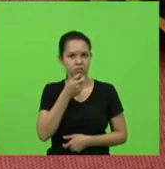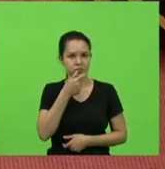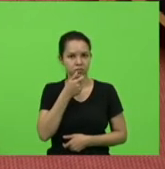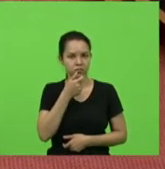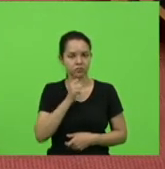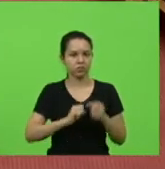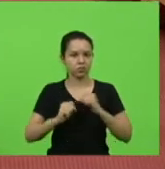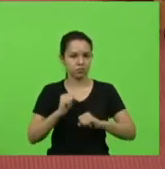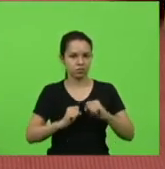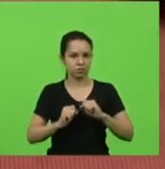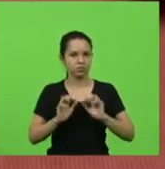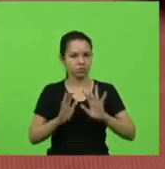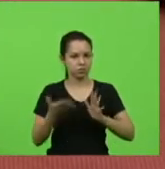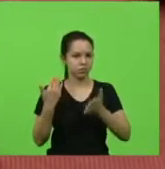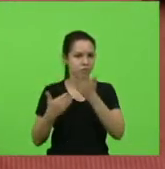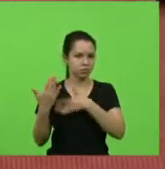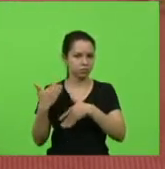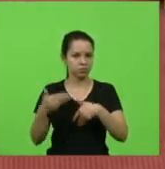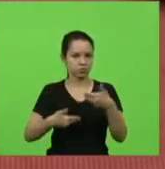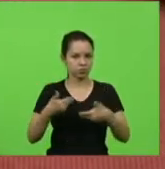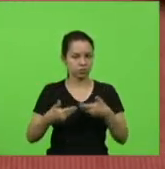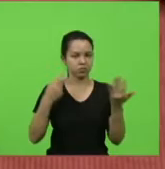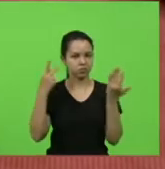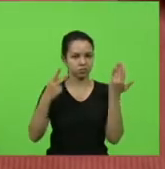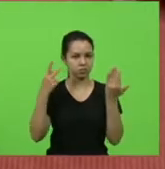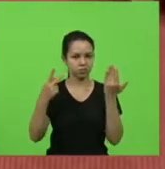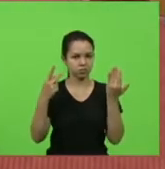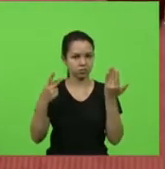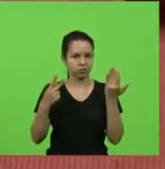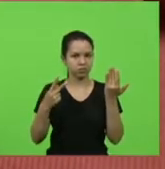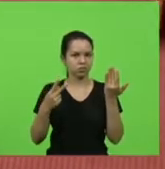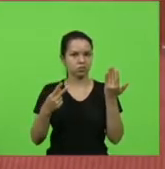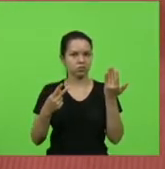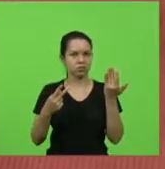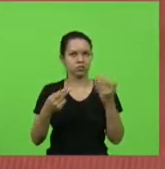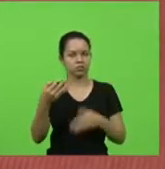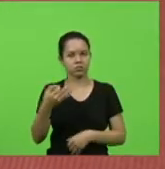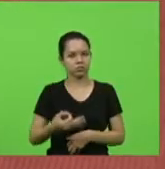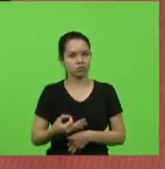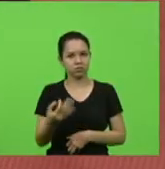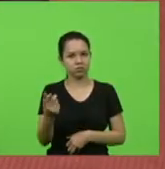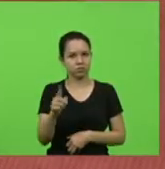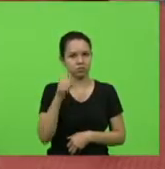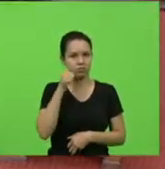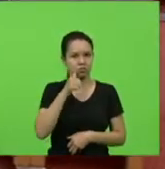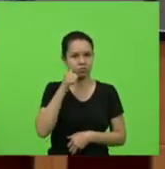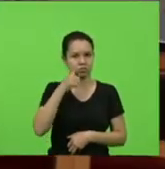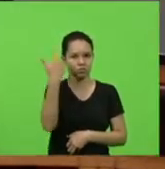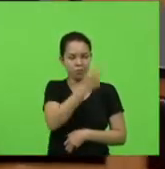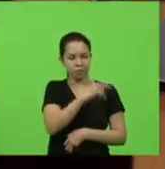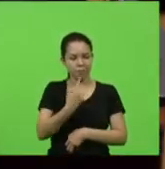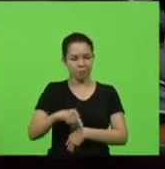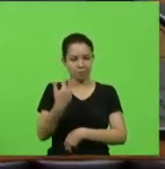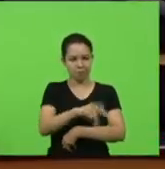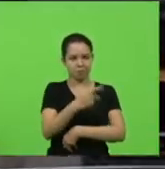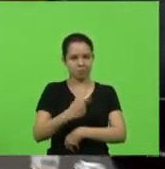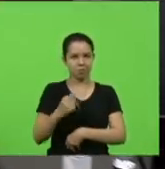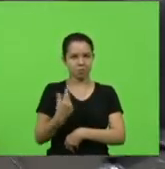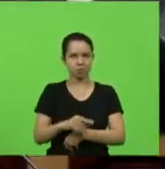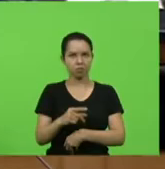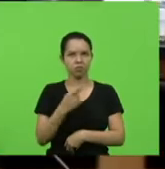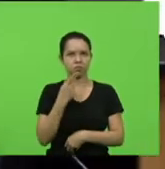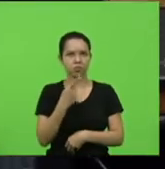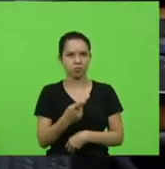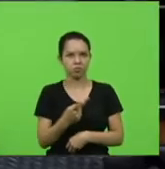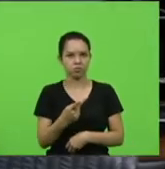tratamento psicológico. Isso não justifica a mulher ter se machucado para dizer que